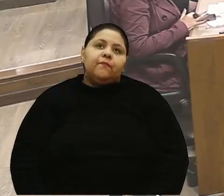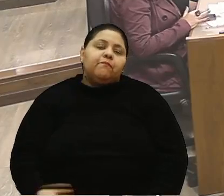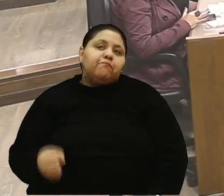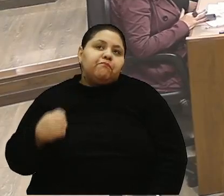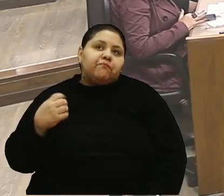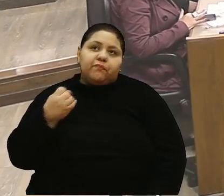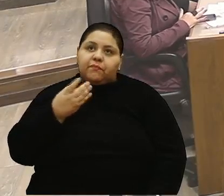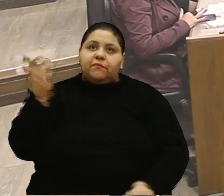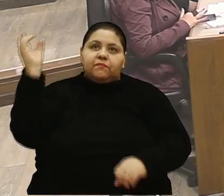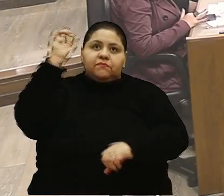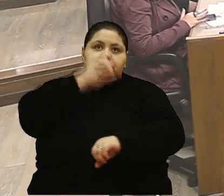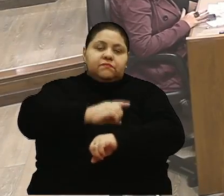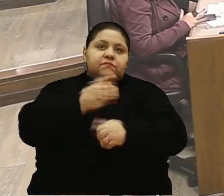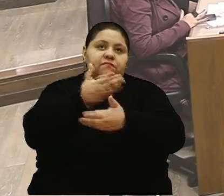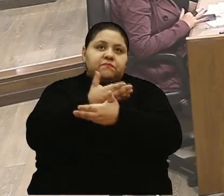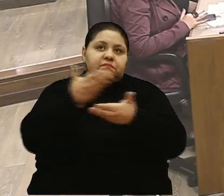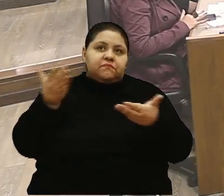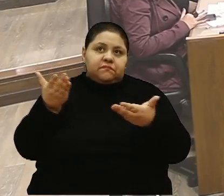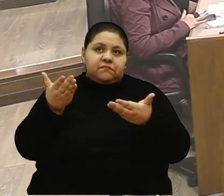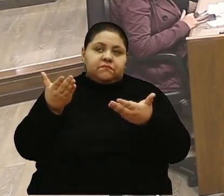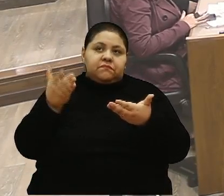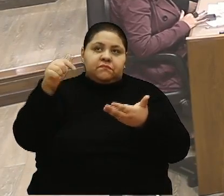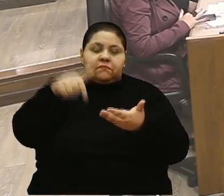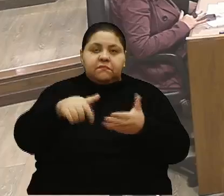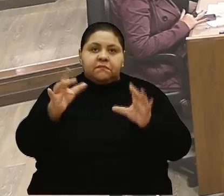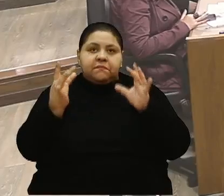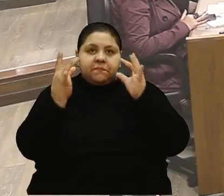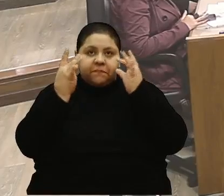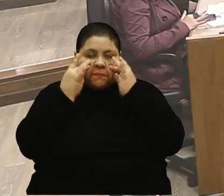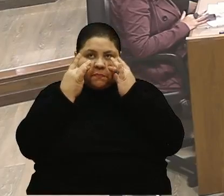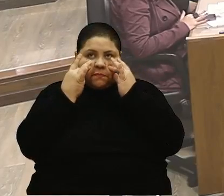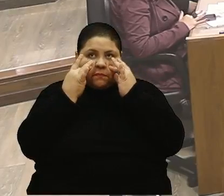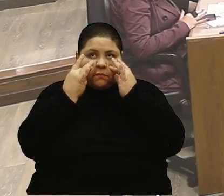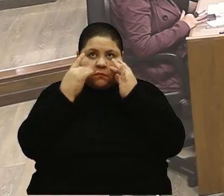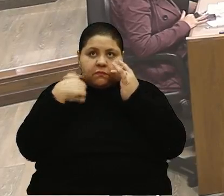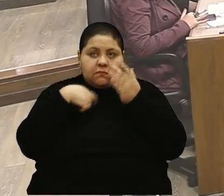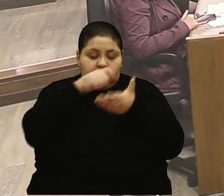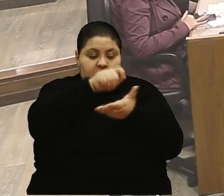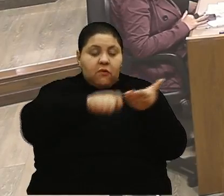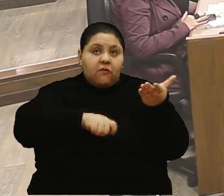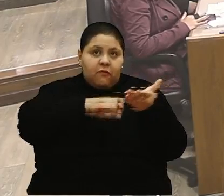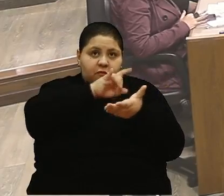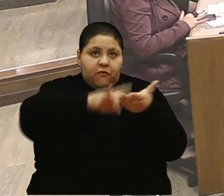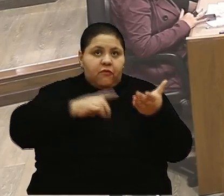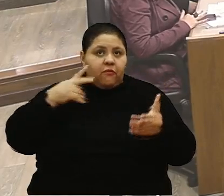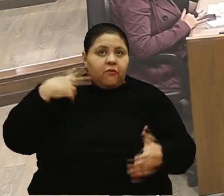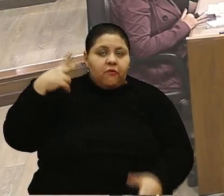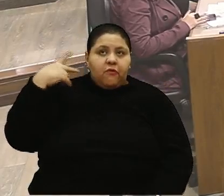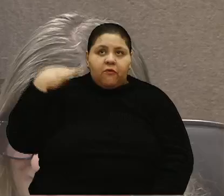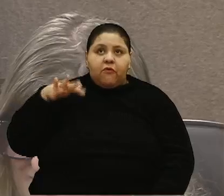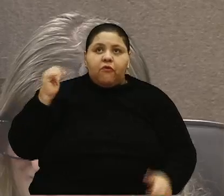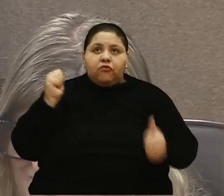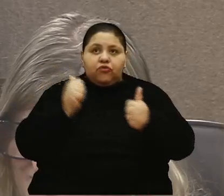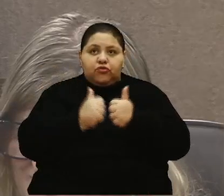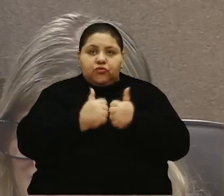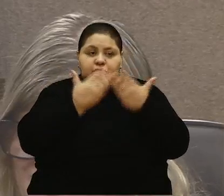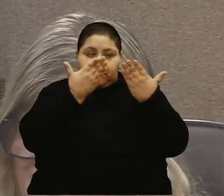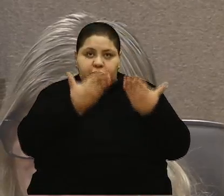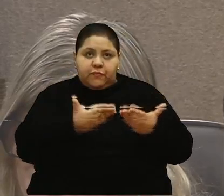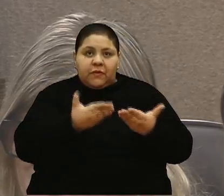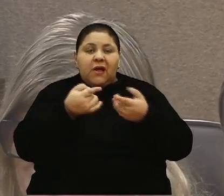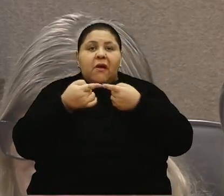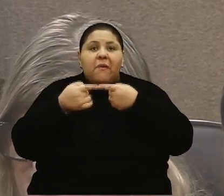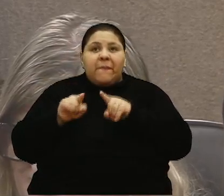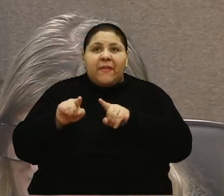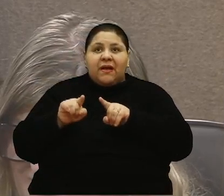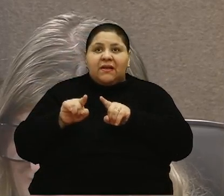Bom, bom dia aos conselheiros, conselheiras tutelares aqui presentes. Eu assinei a moção, vereador Andressa, junto com a senhora, mas eu